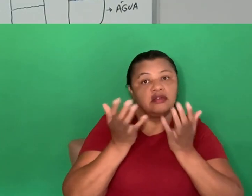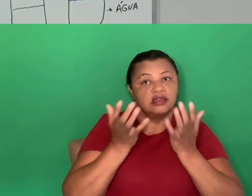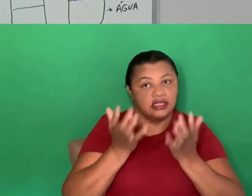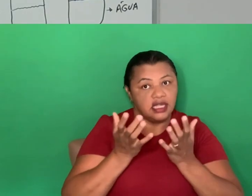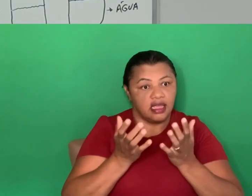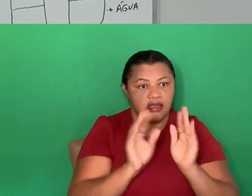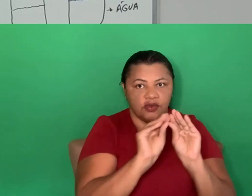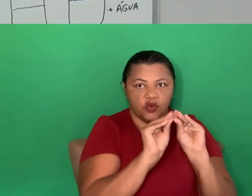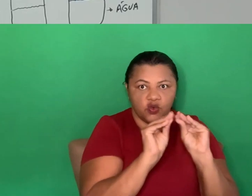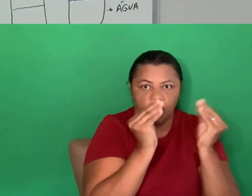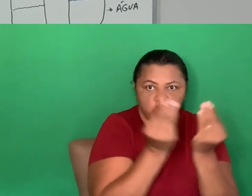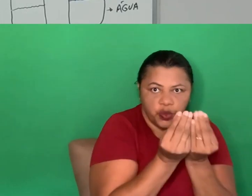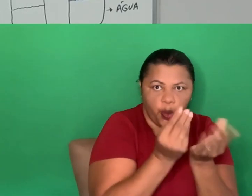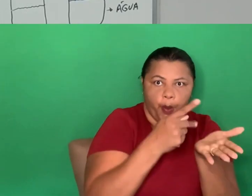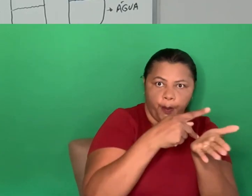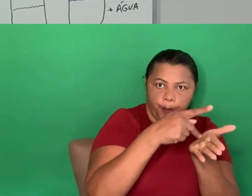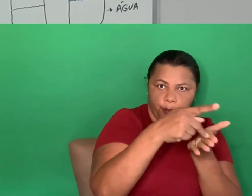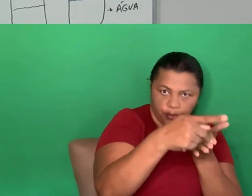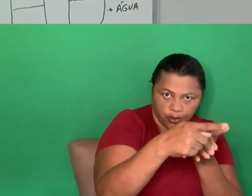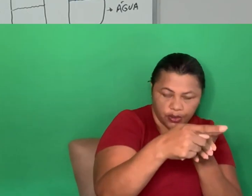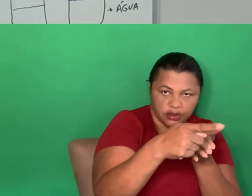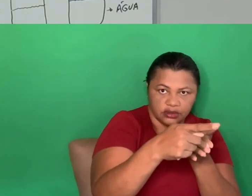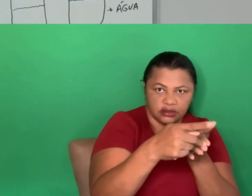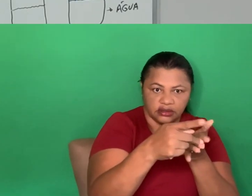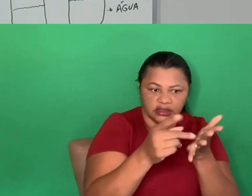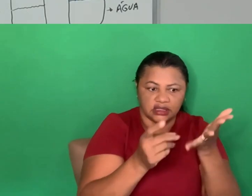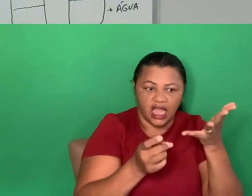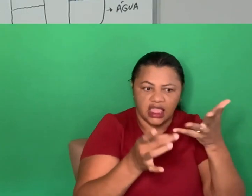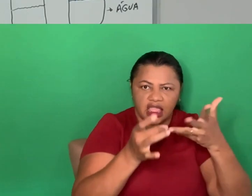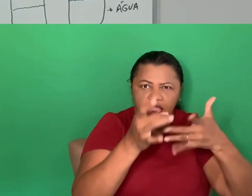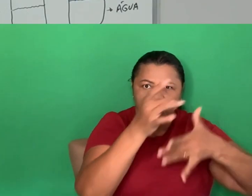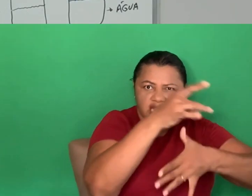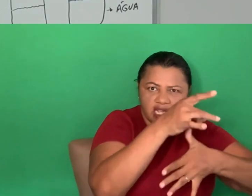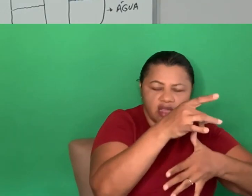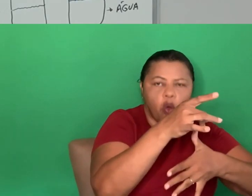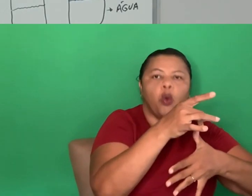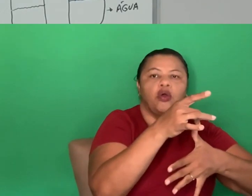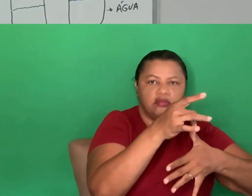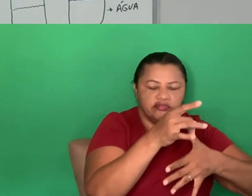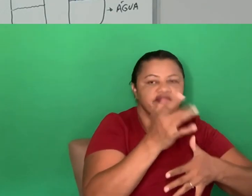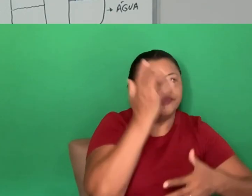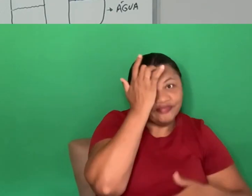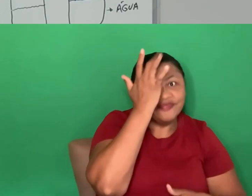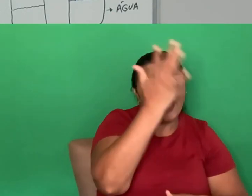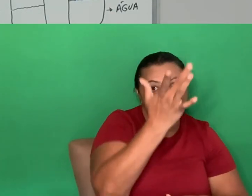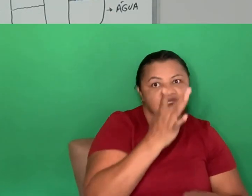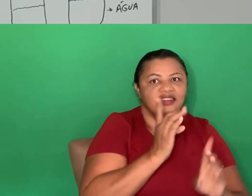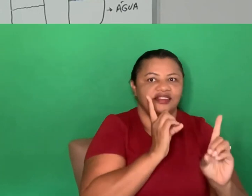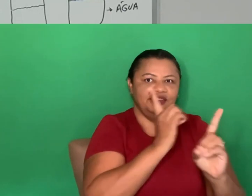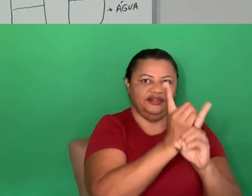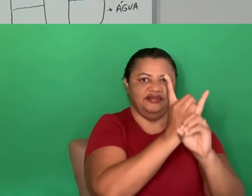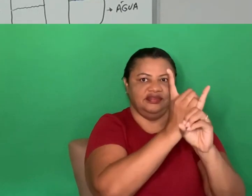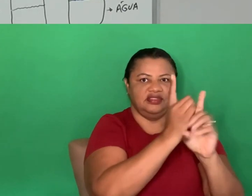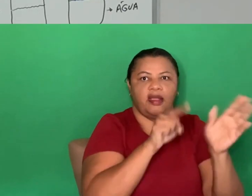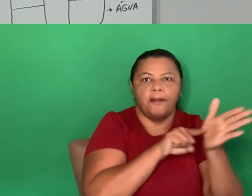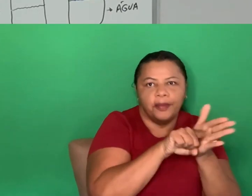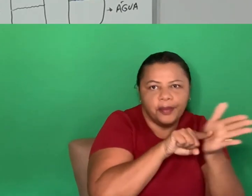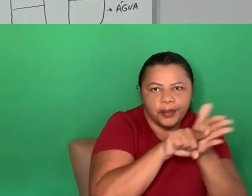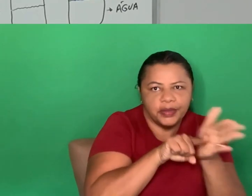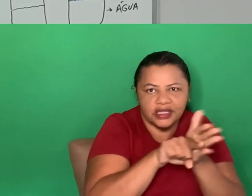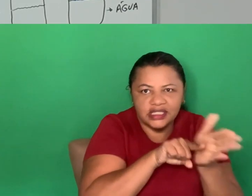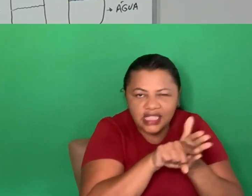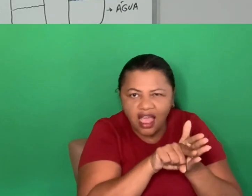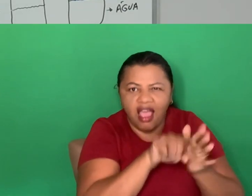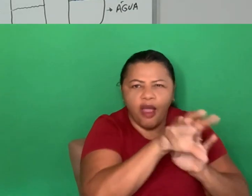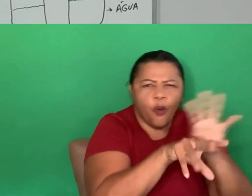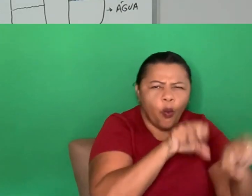Uma substância pura, ela muda de estado de agregação o tempo todo na mesma temperatura. Uma mistura não. Tá?